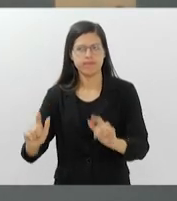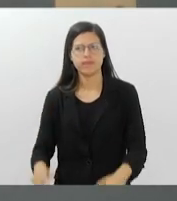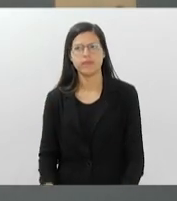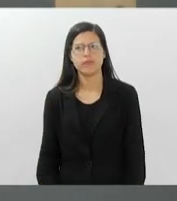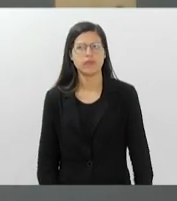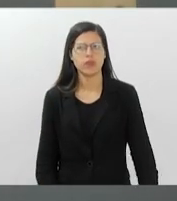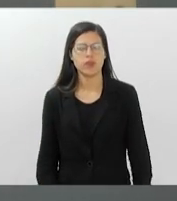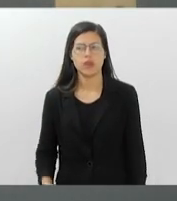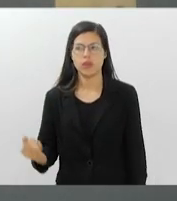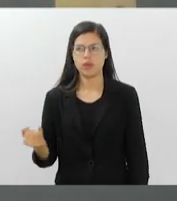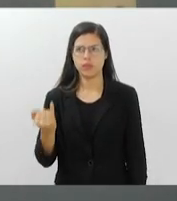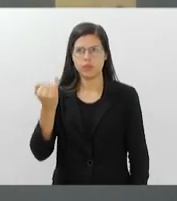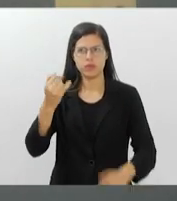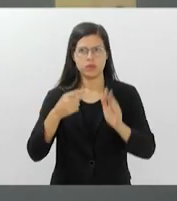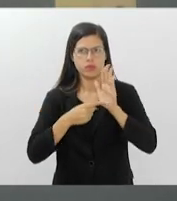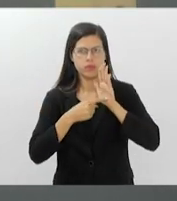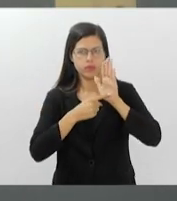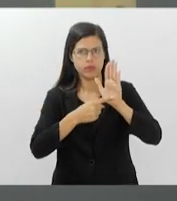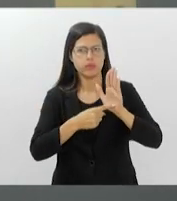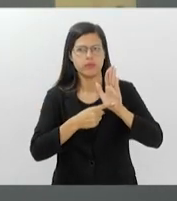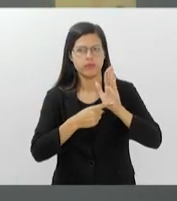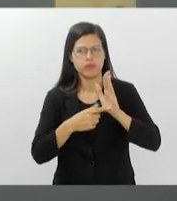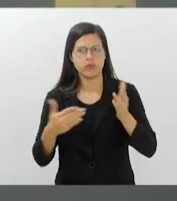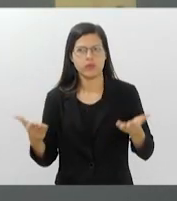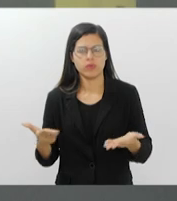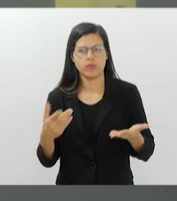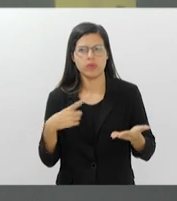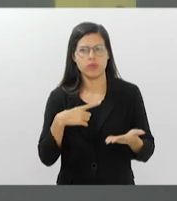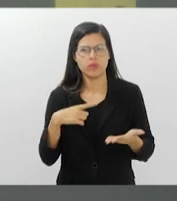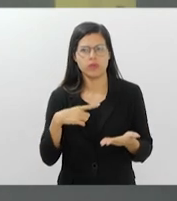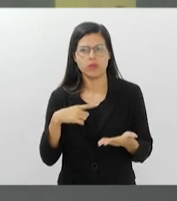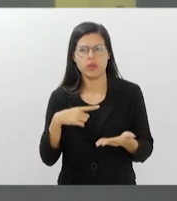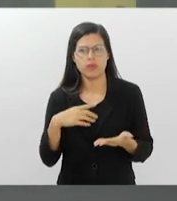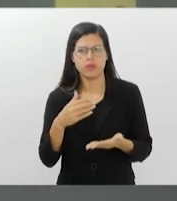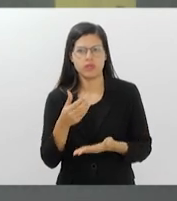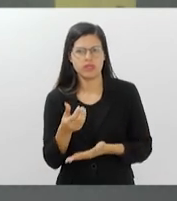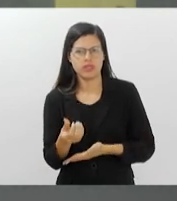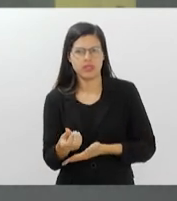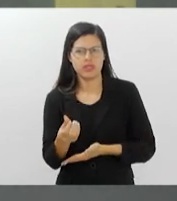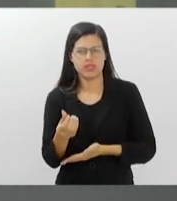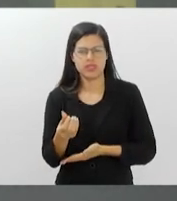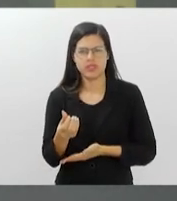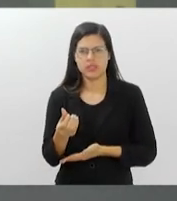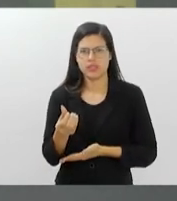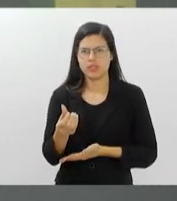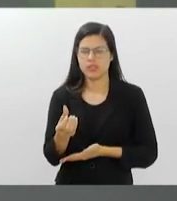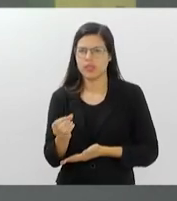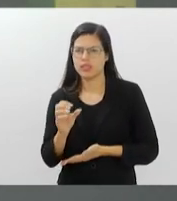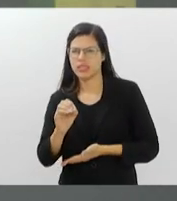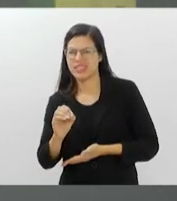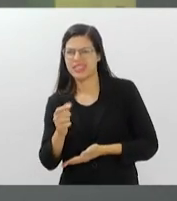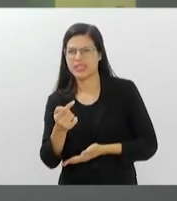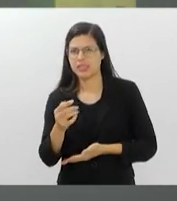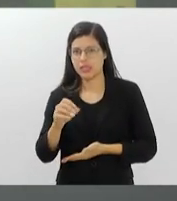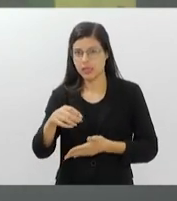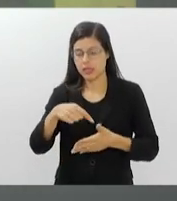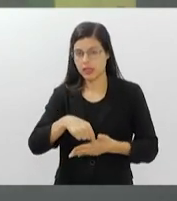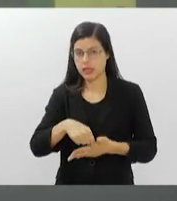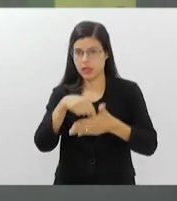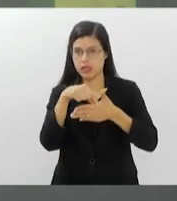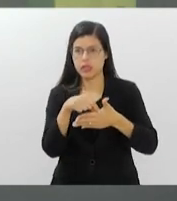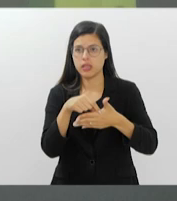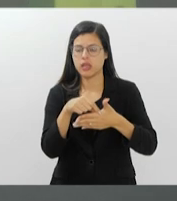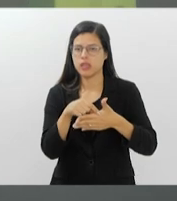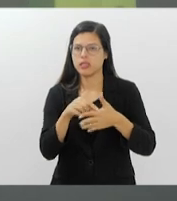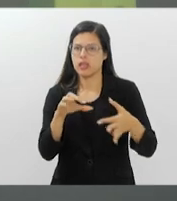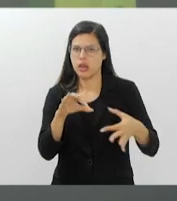importante a gente destacar que hoje nós temos aqui eh mais ou menos 60 a a 70 lideranças envolvidas em ações de